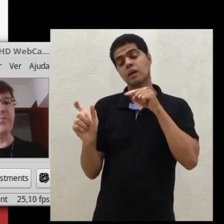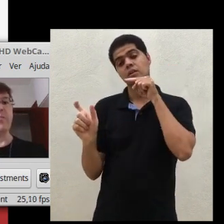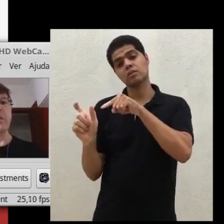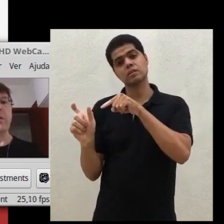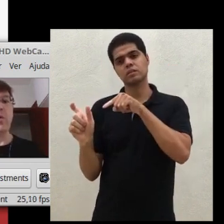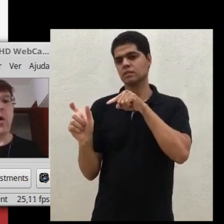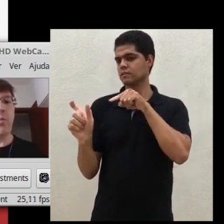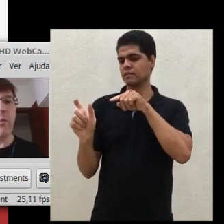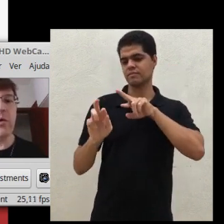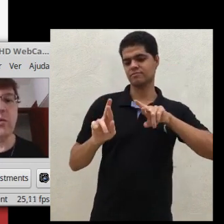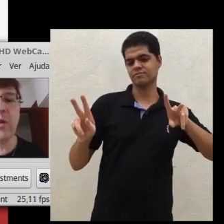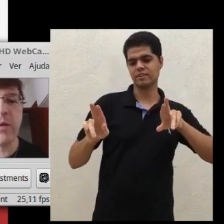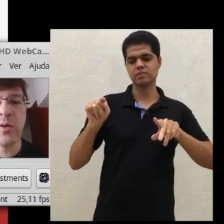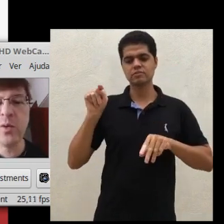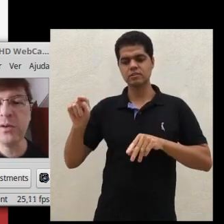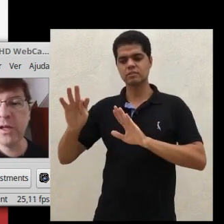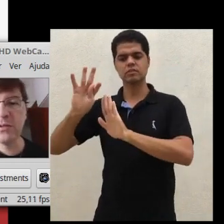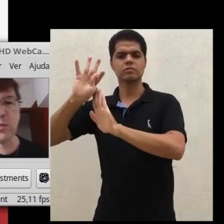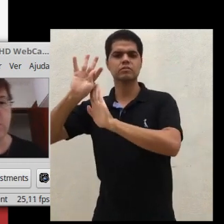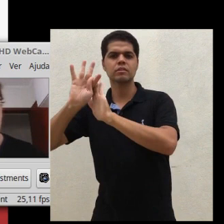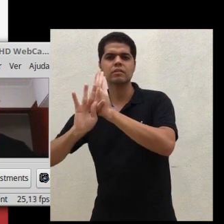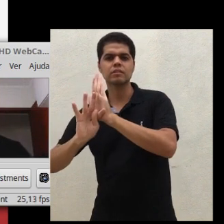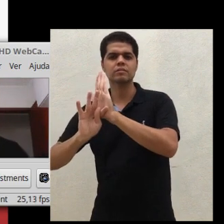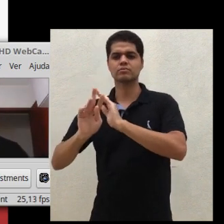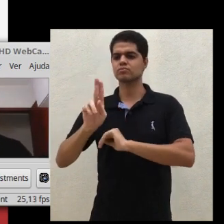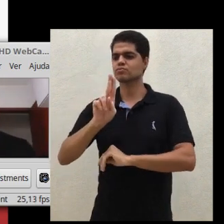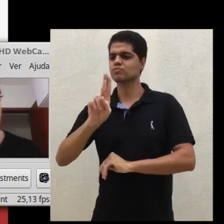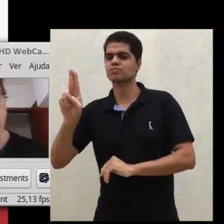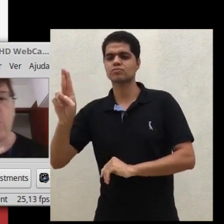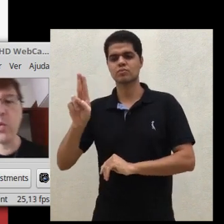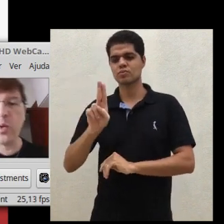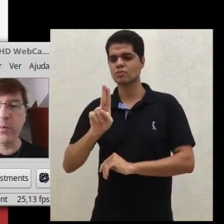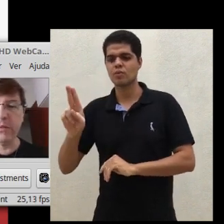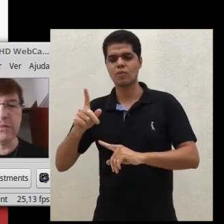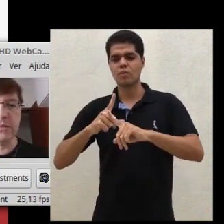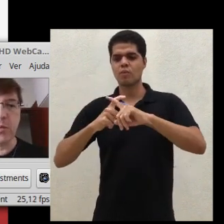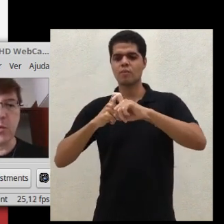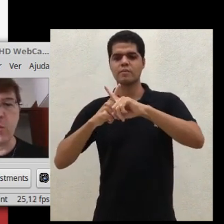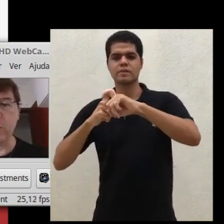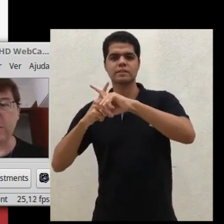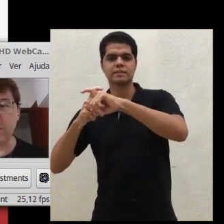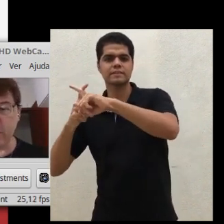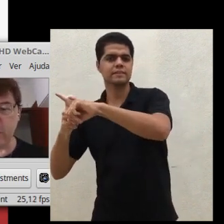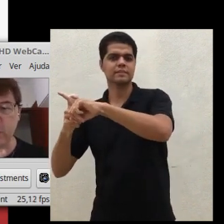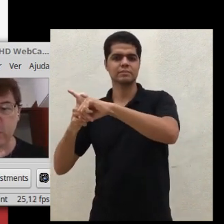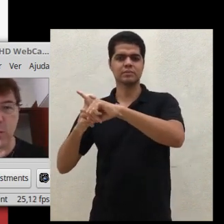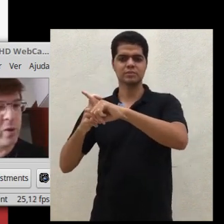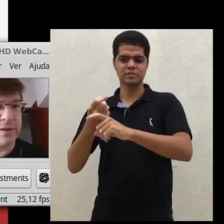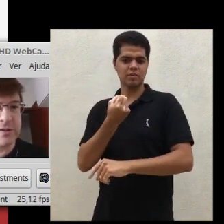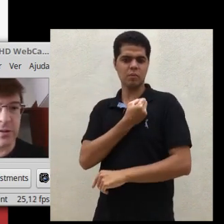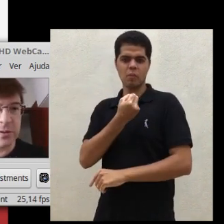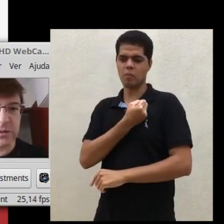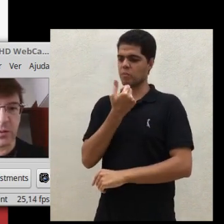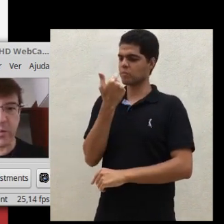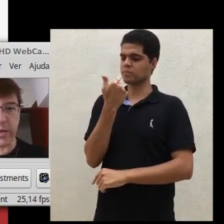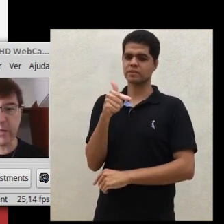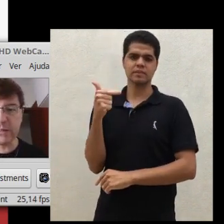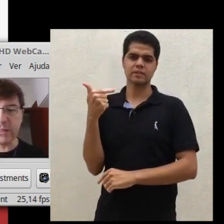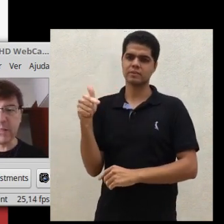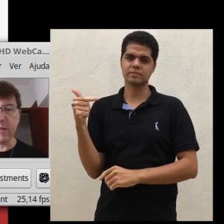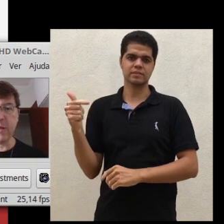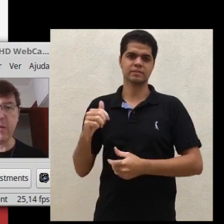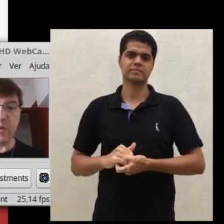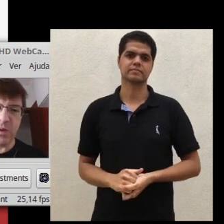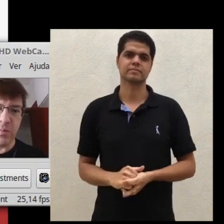Aqui, normalmente eu trabalho com textos, eu trabalho com nomes, com símbolos, com coisas que não são